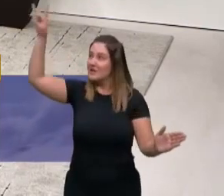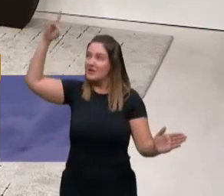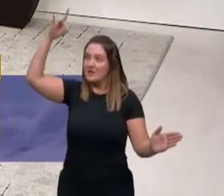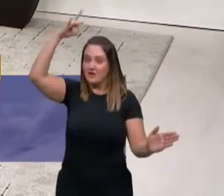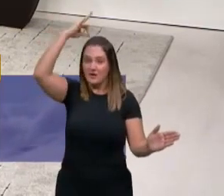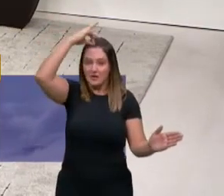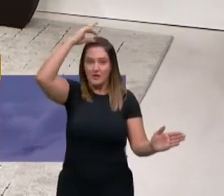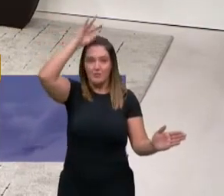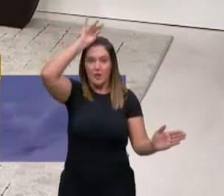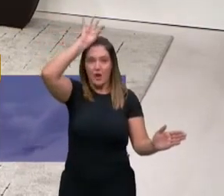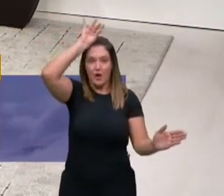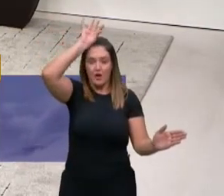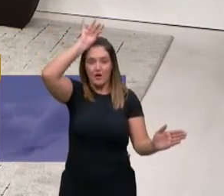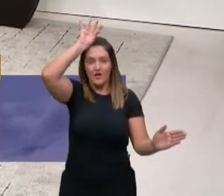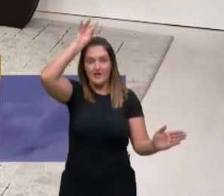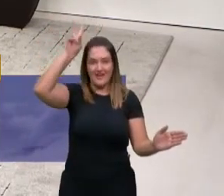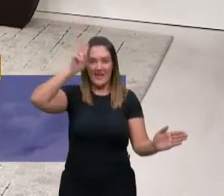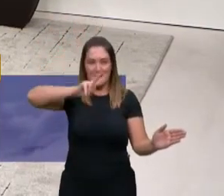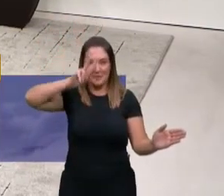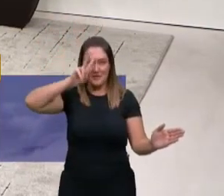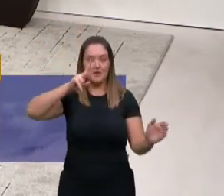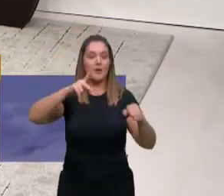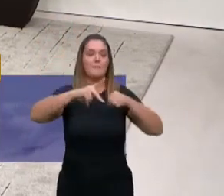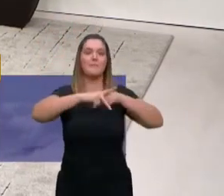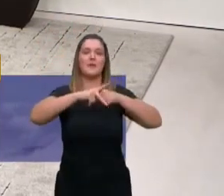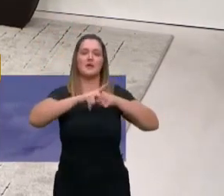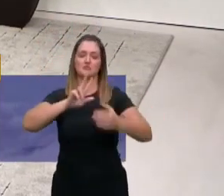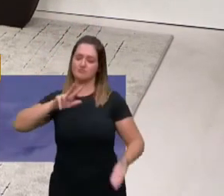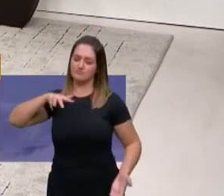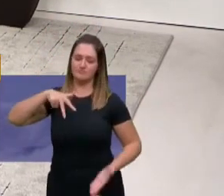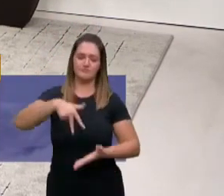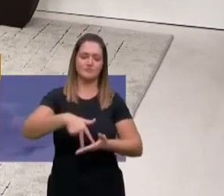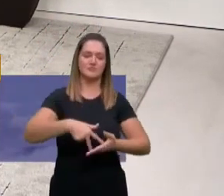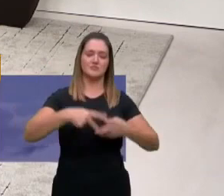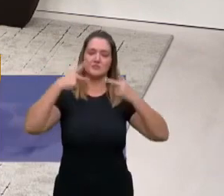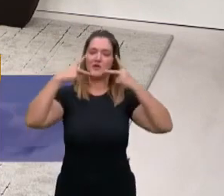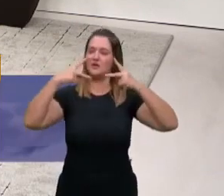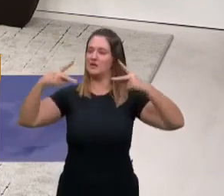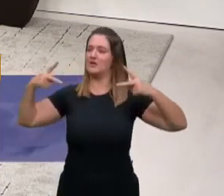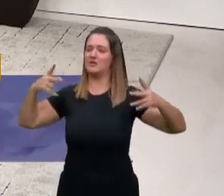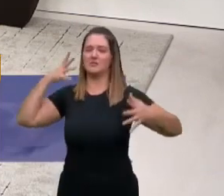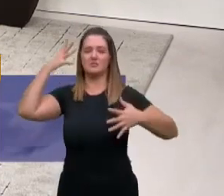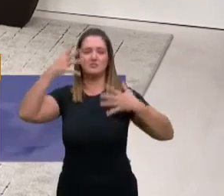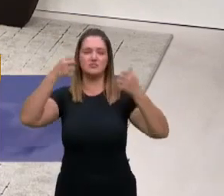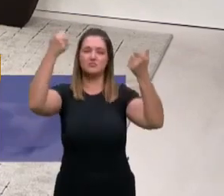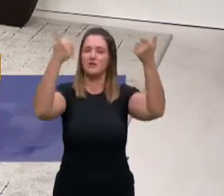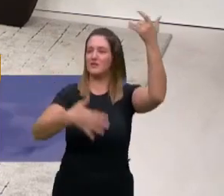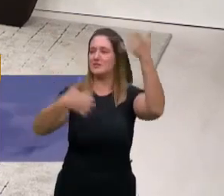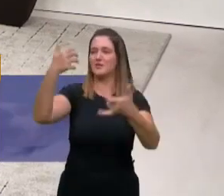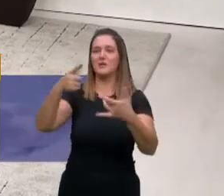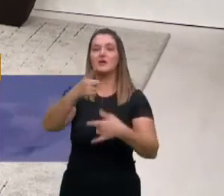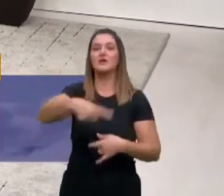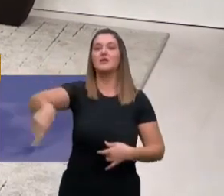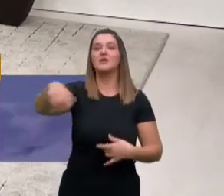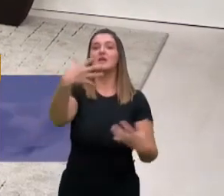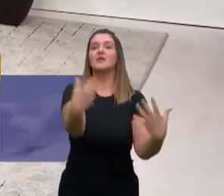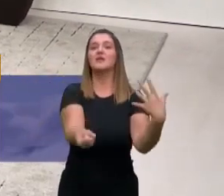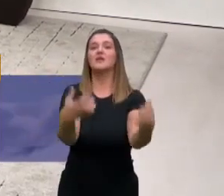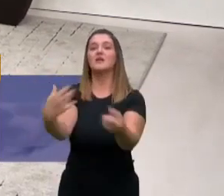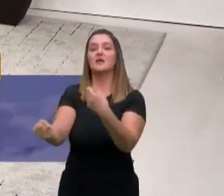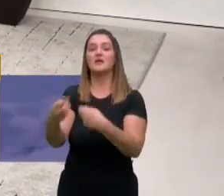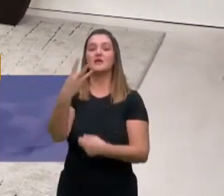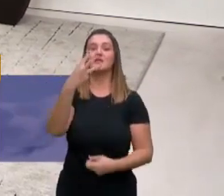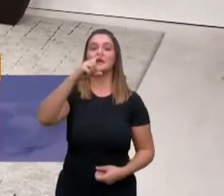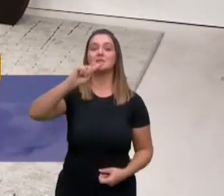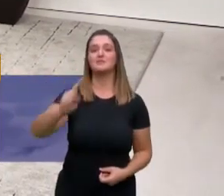Pedro se levantou e fez aquele sermão pentecostal e levou ao batismo aproximadamente 3 mil pessoas